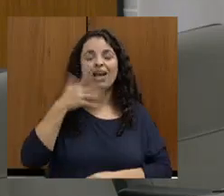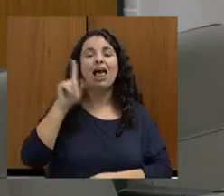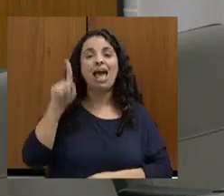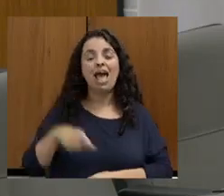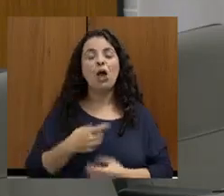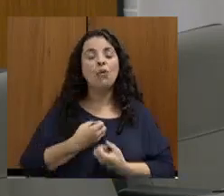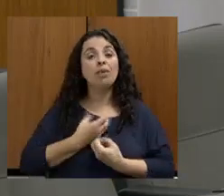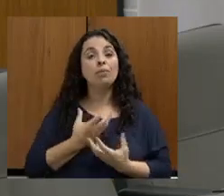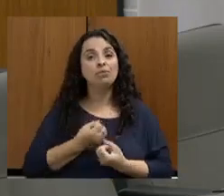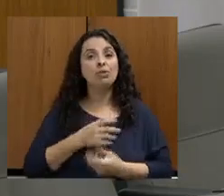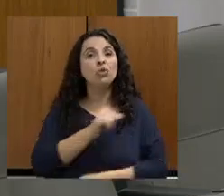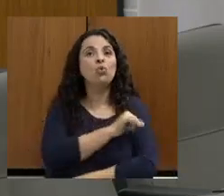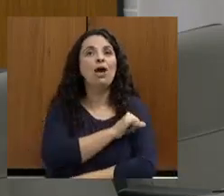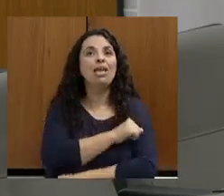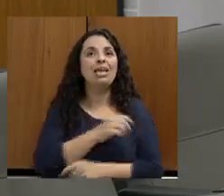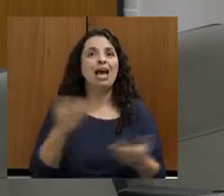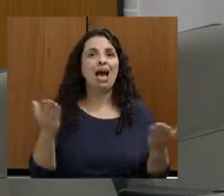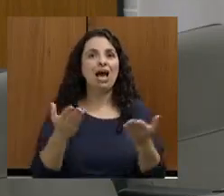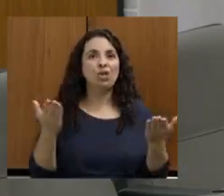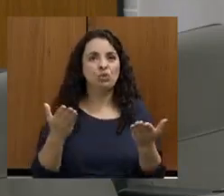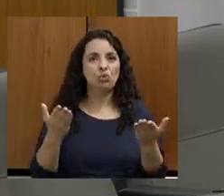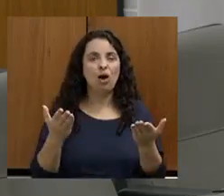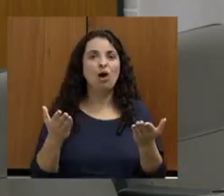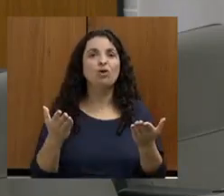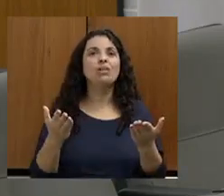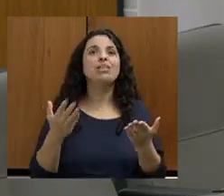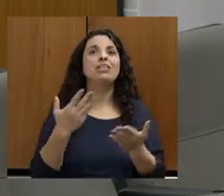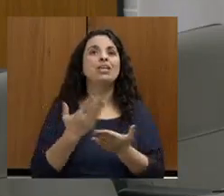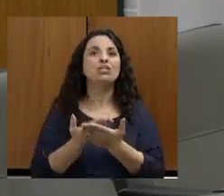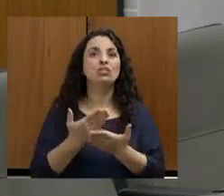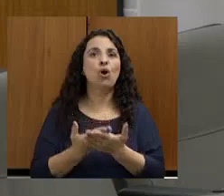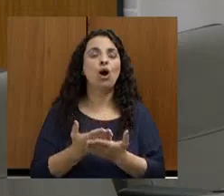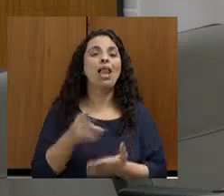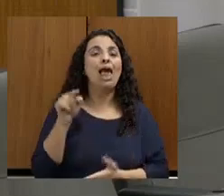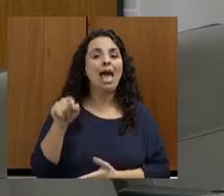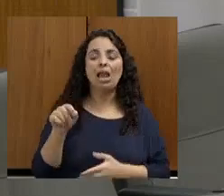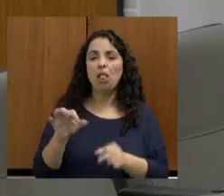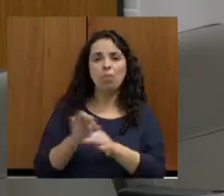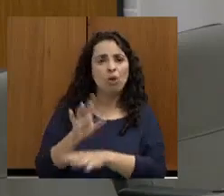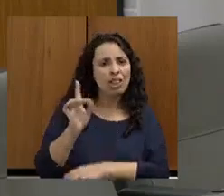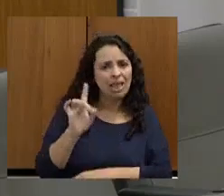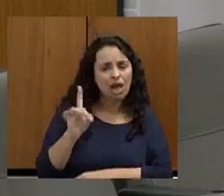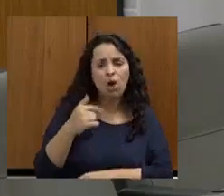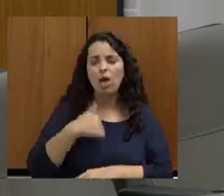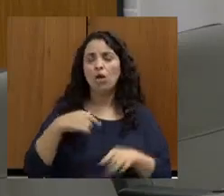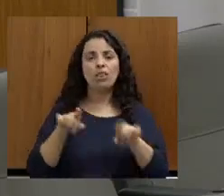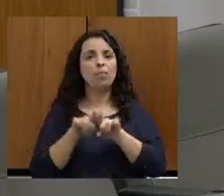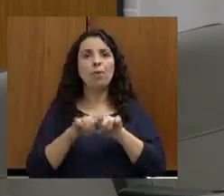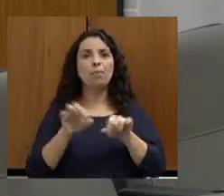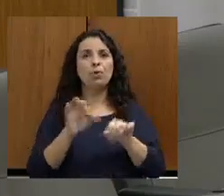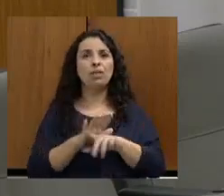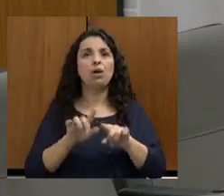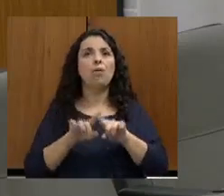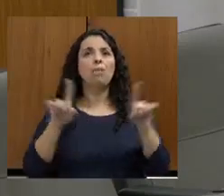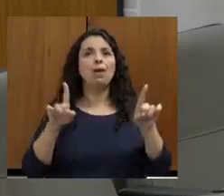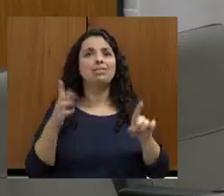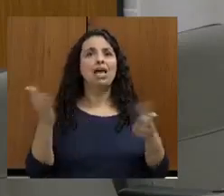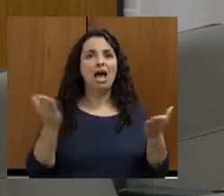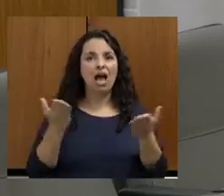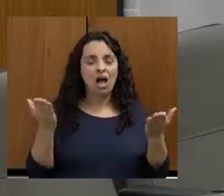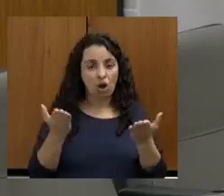da escola. Não estava apta, não estava preparada, nem eu tampouco, mesmo porque, agora terminando,